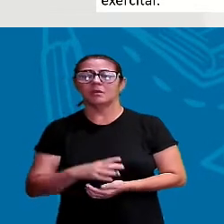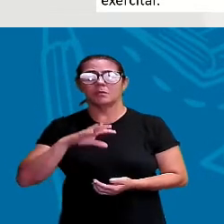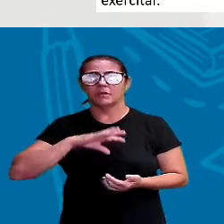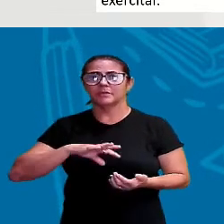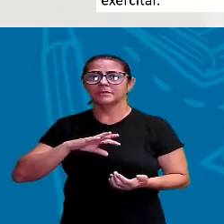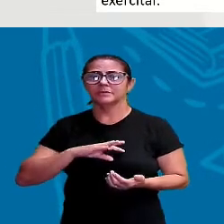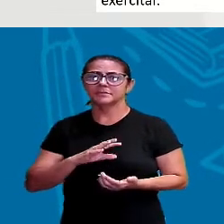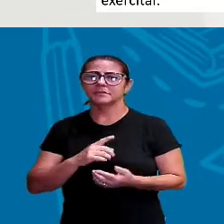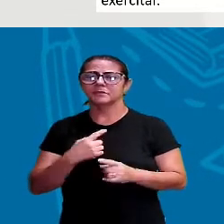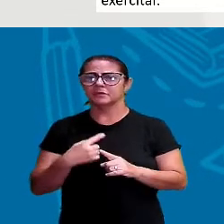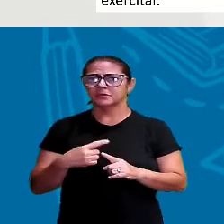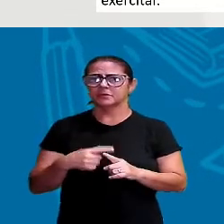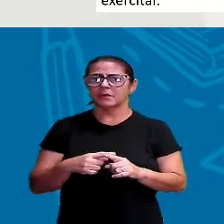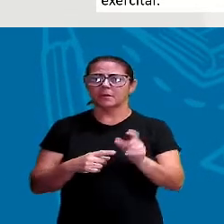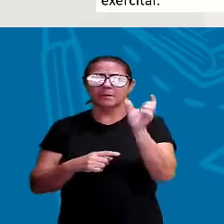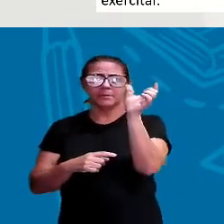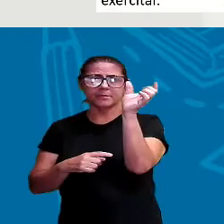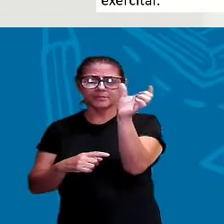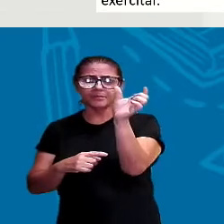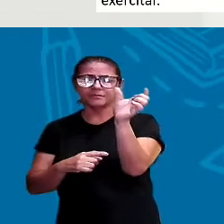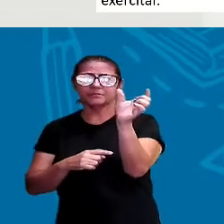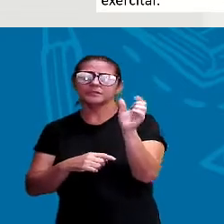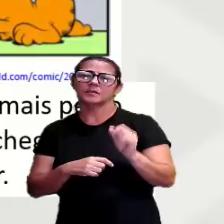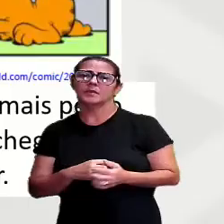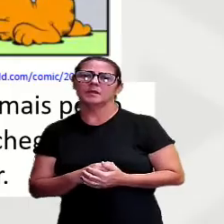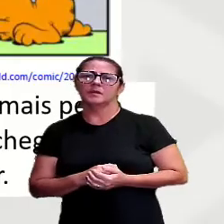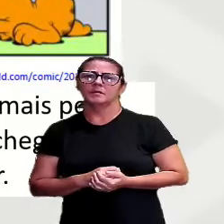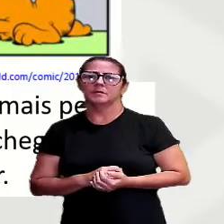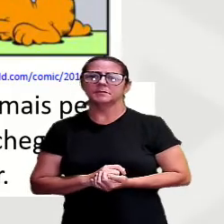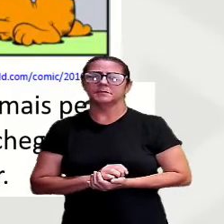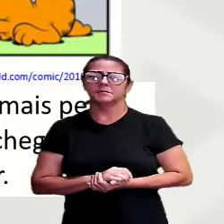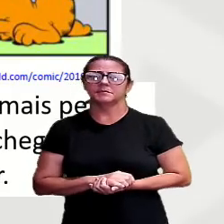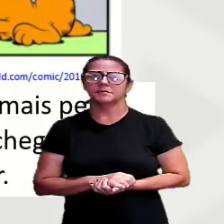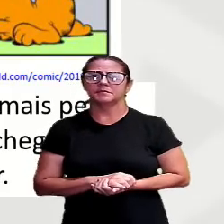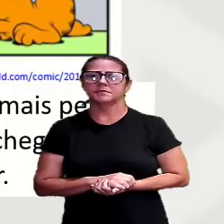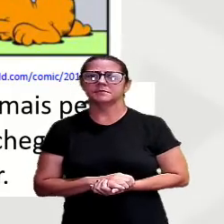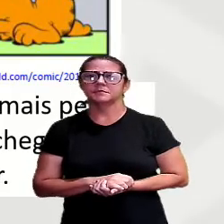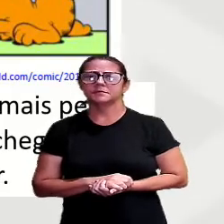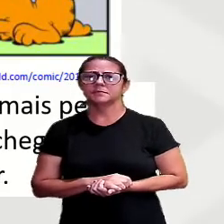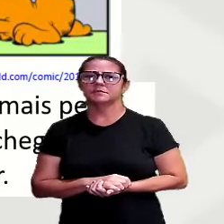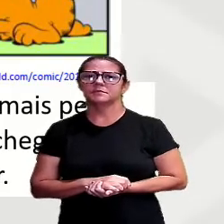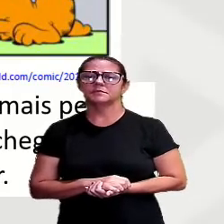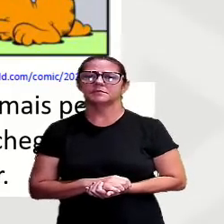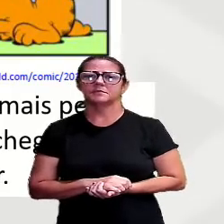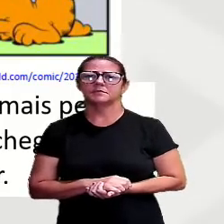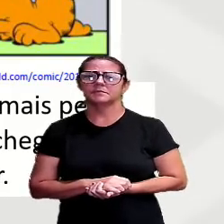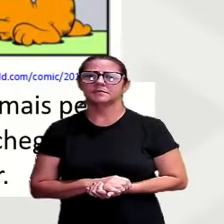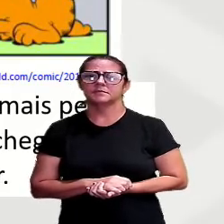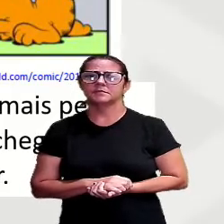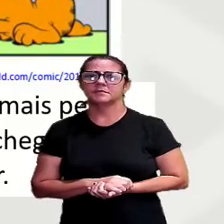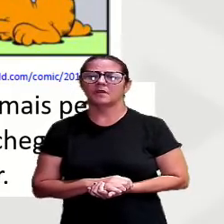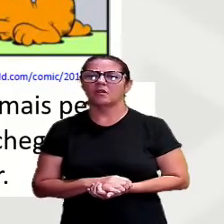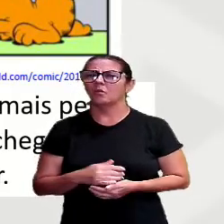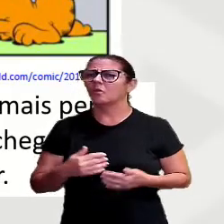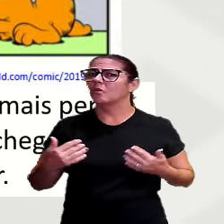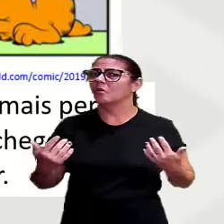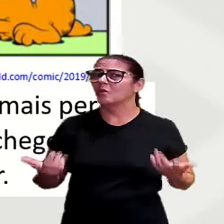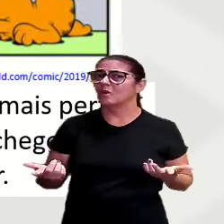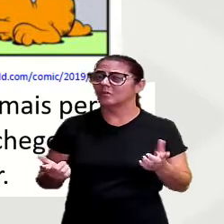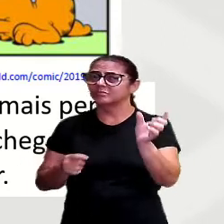português. Porque o primeiro quadrinho ele diz assim, ó, Sometimes I let my mind wander. E foi o